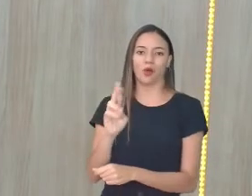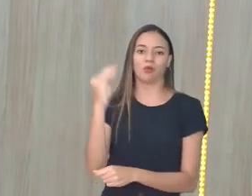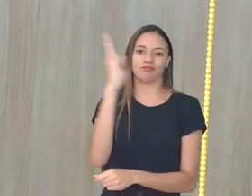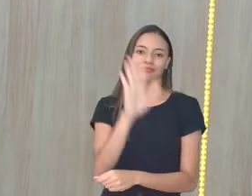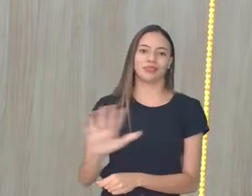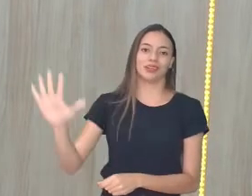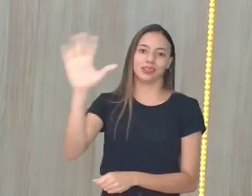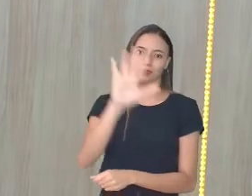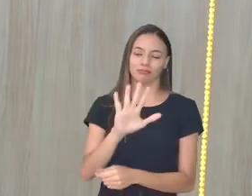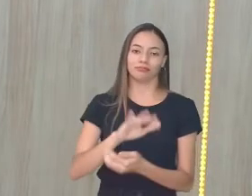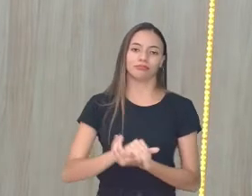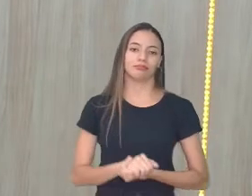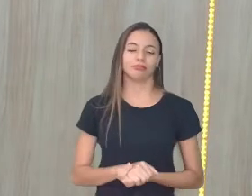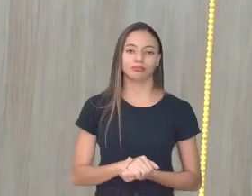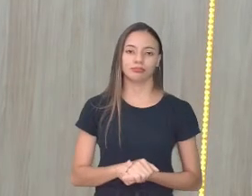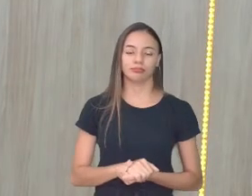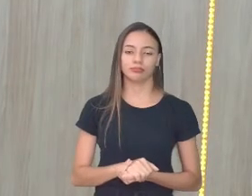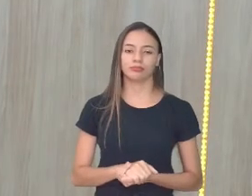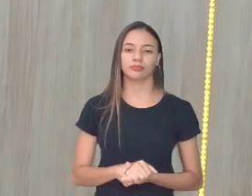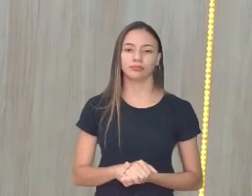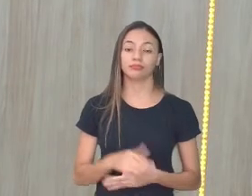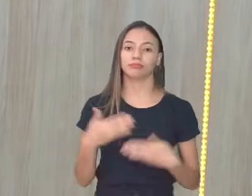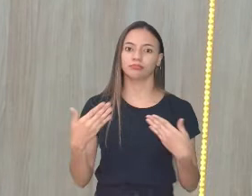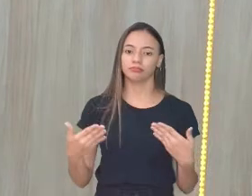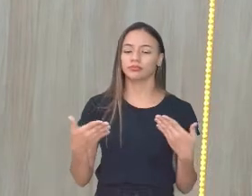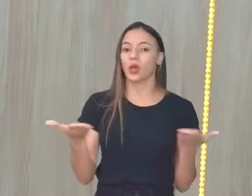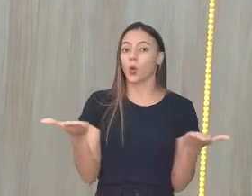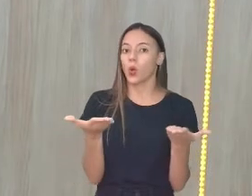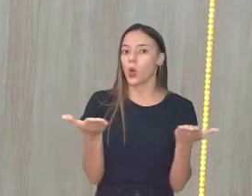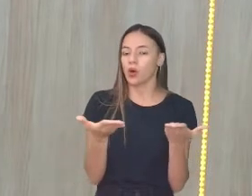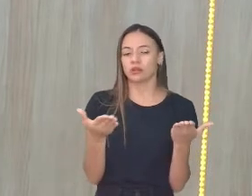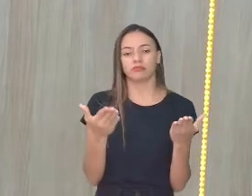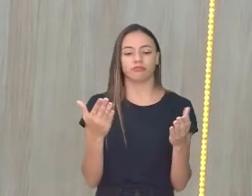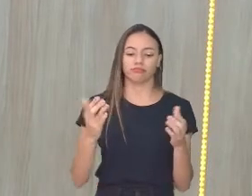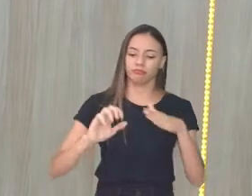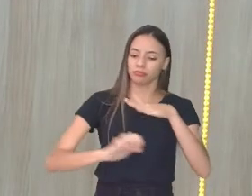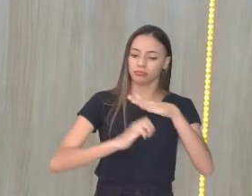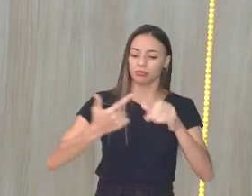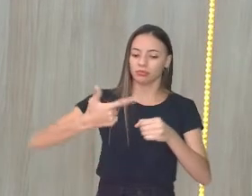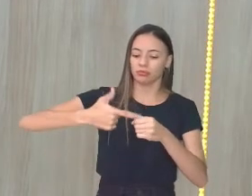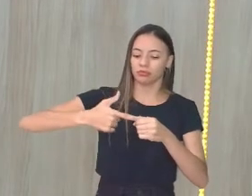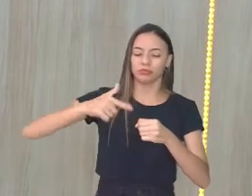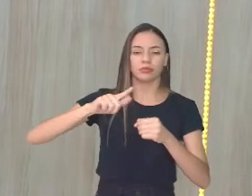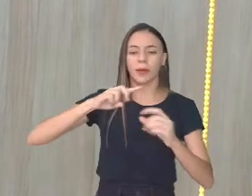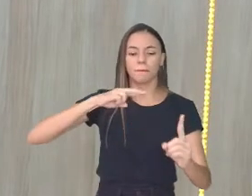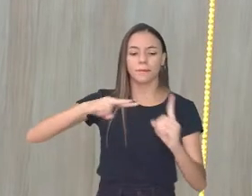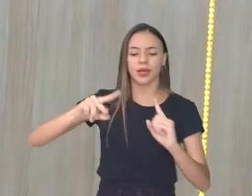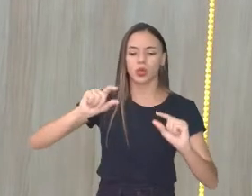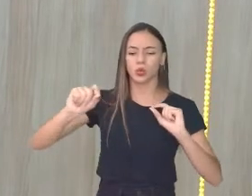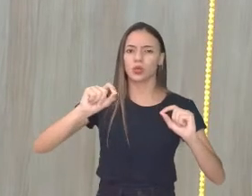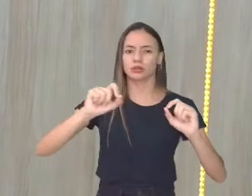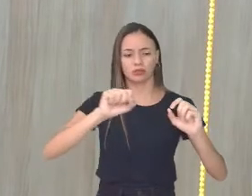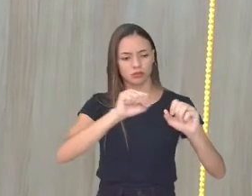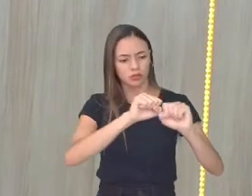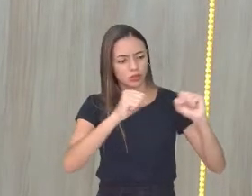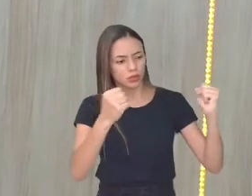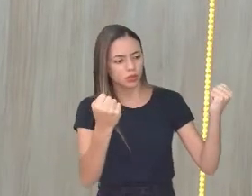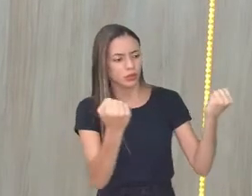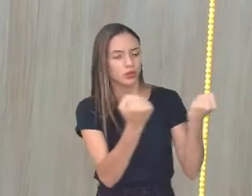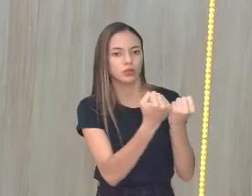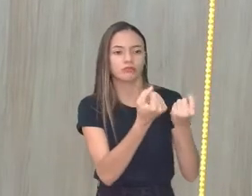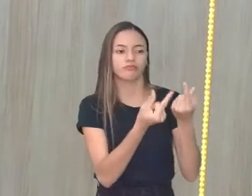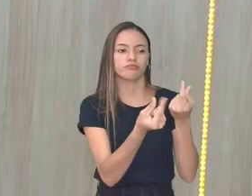ele, como a gente tem a dinâmica agora da Petrobras dentro de uma perspectiva de sociedade, né,